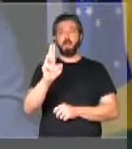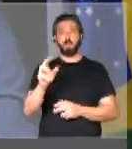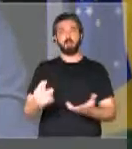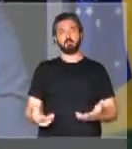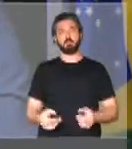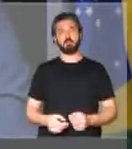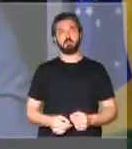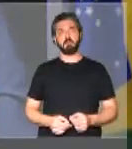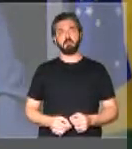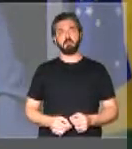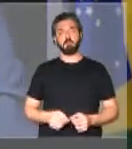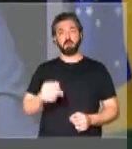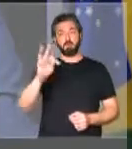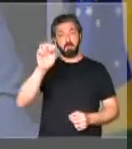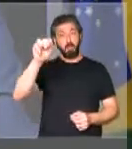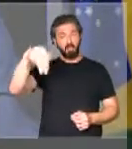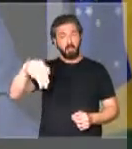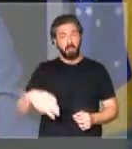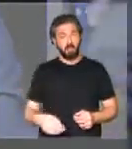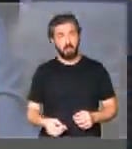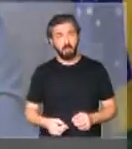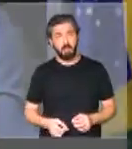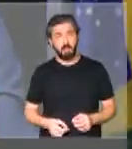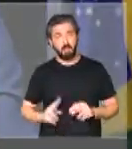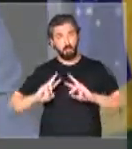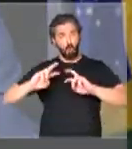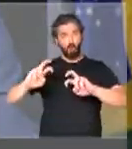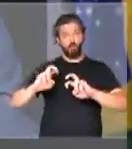TAM, na Latam.